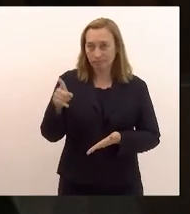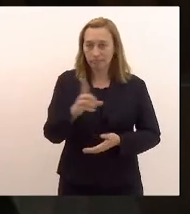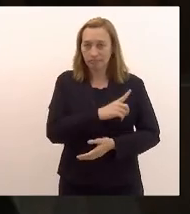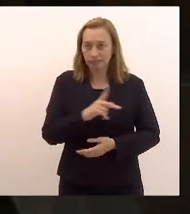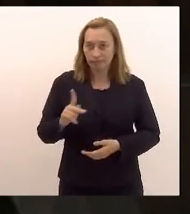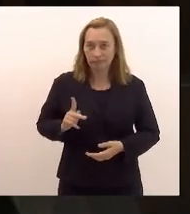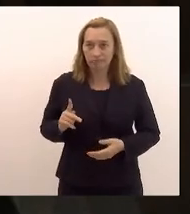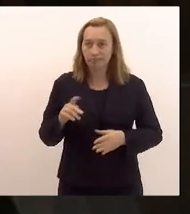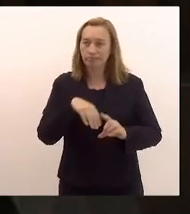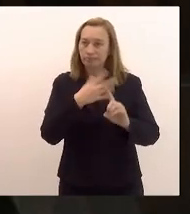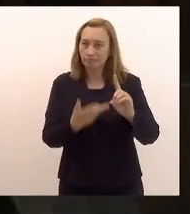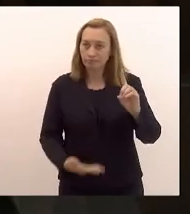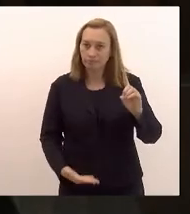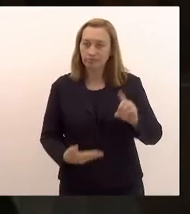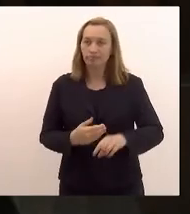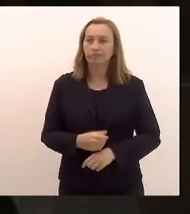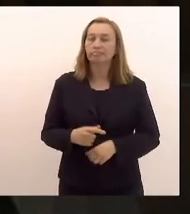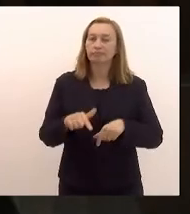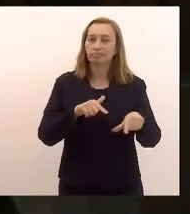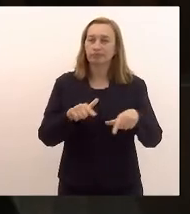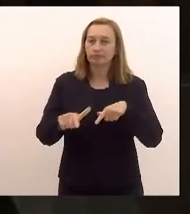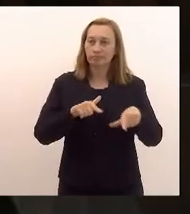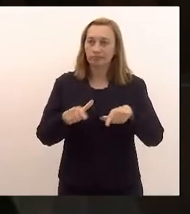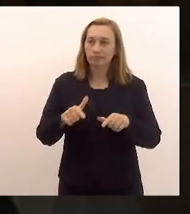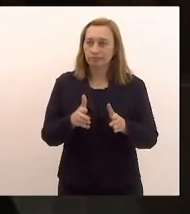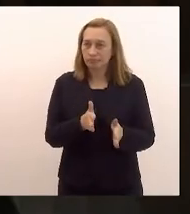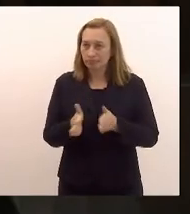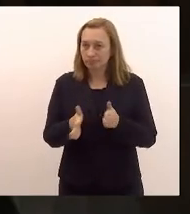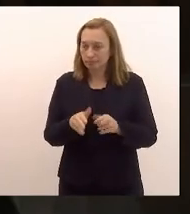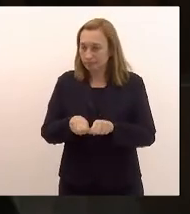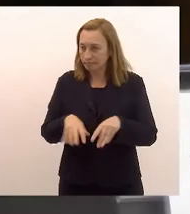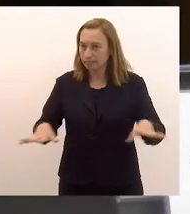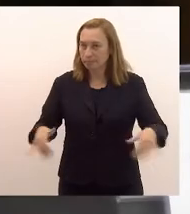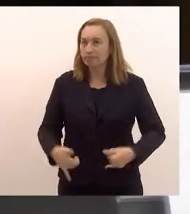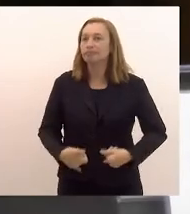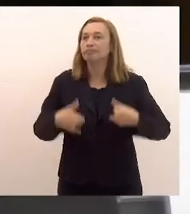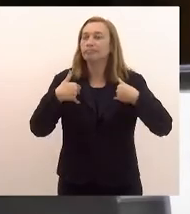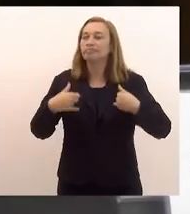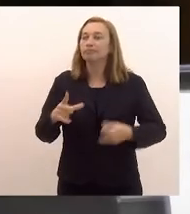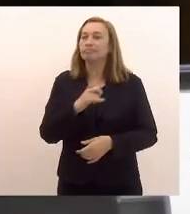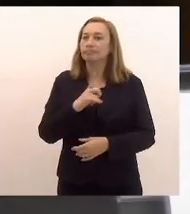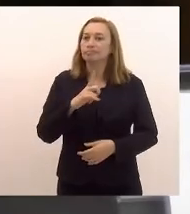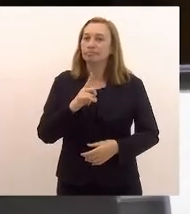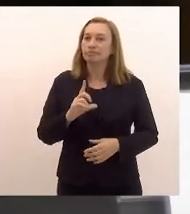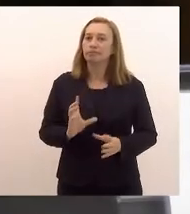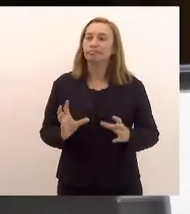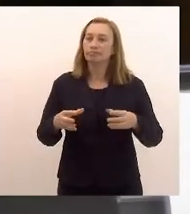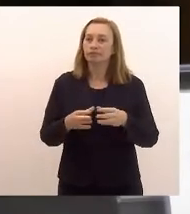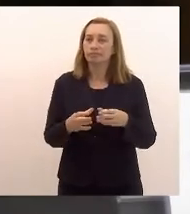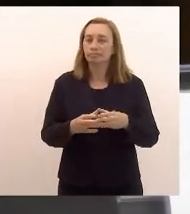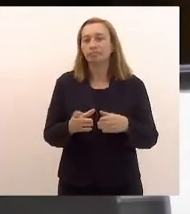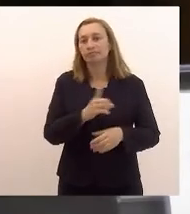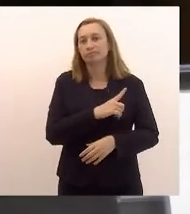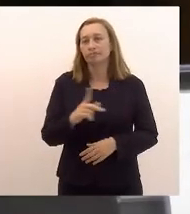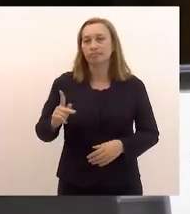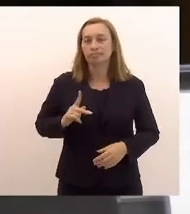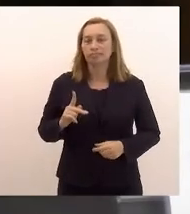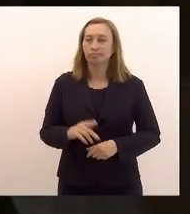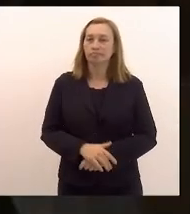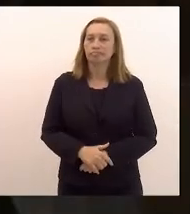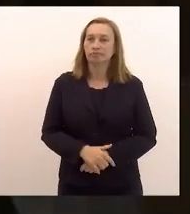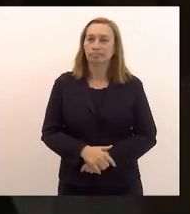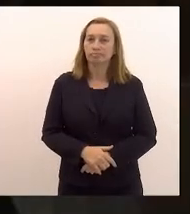Defensoria em homenagem ao trabalho durante a pandemia tem muito orgulho do quadro de servidores da Defensoria Pública